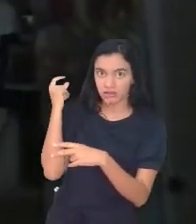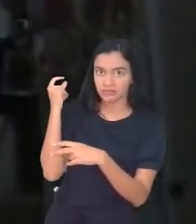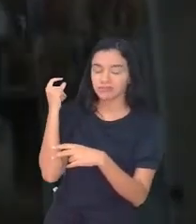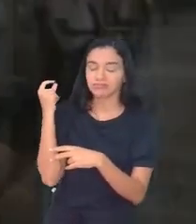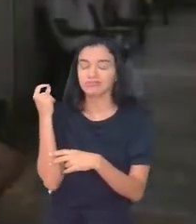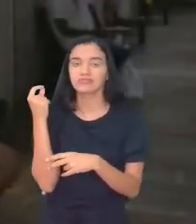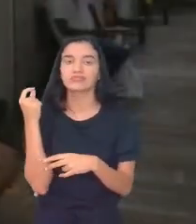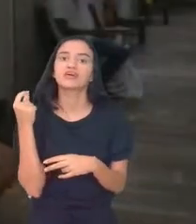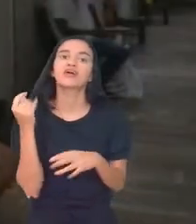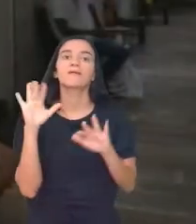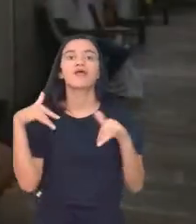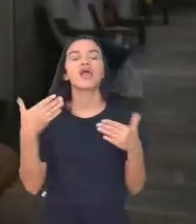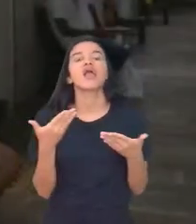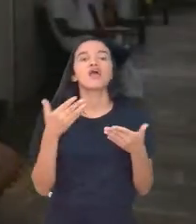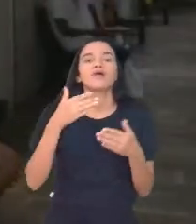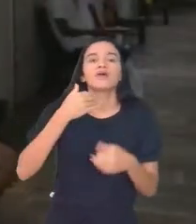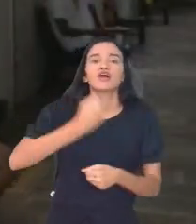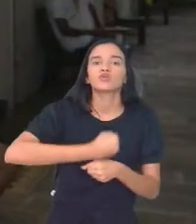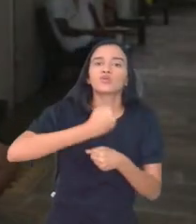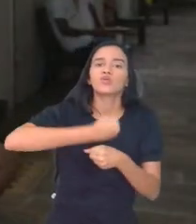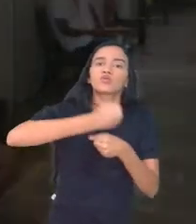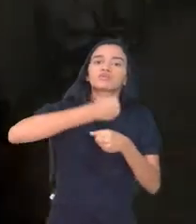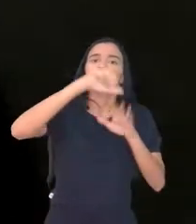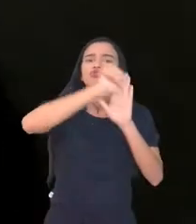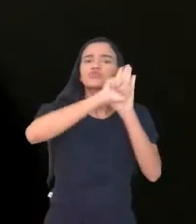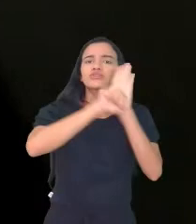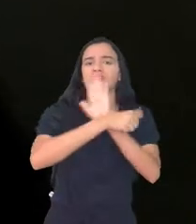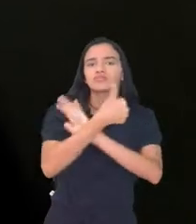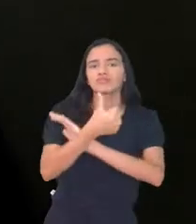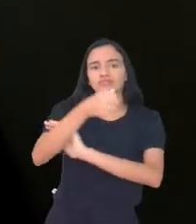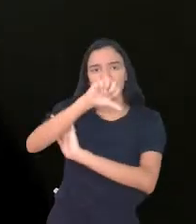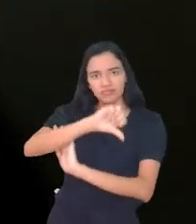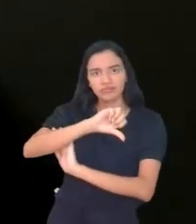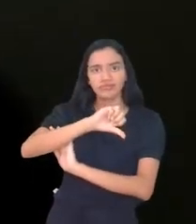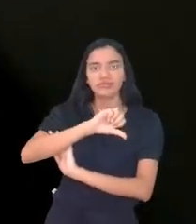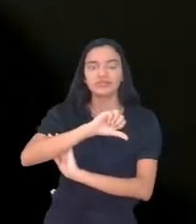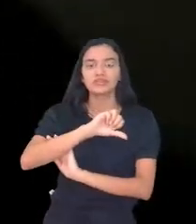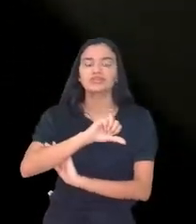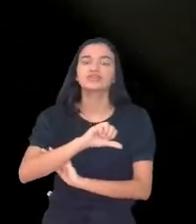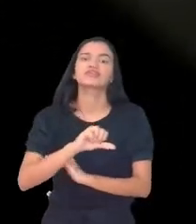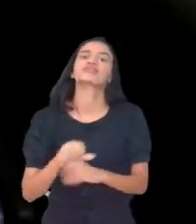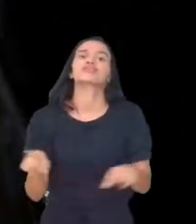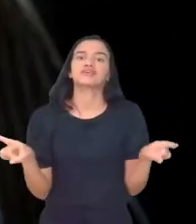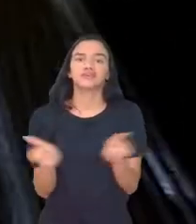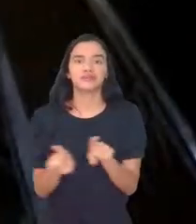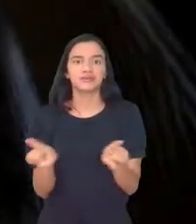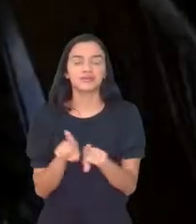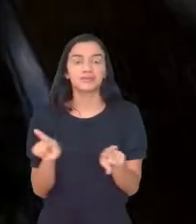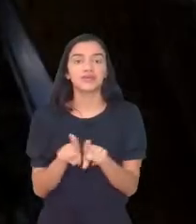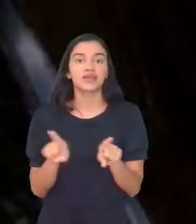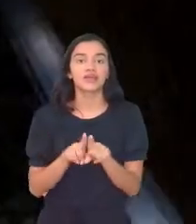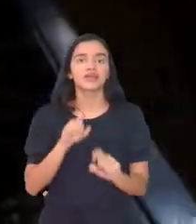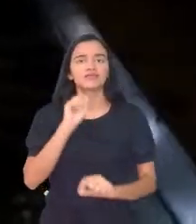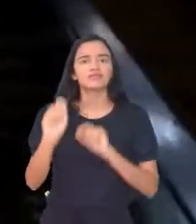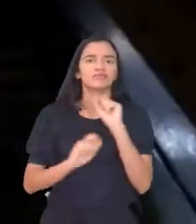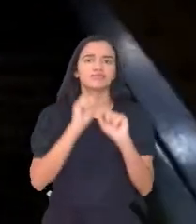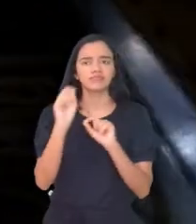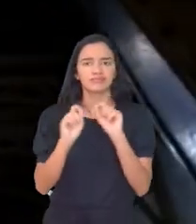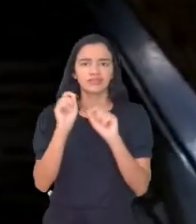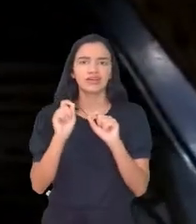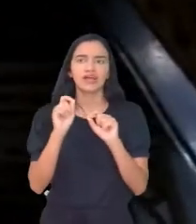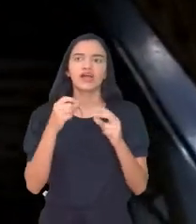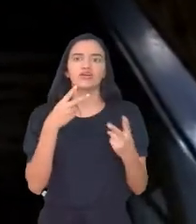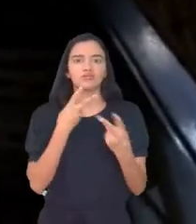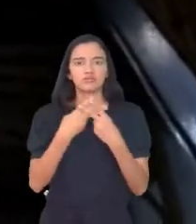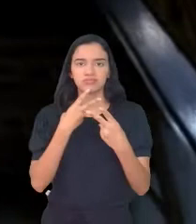uma construção que data do século XIX e que era a maior casa de